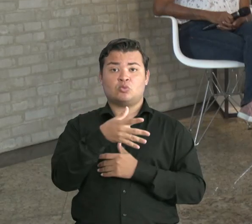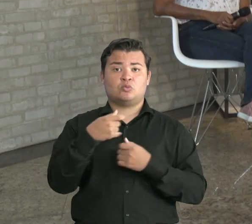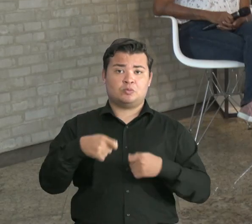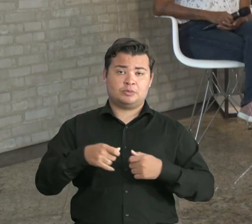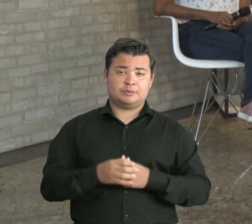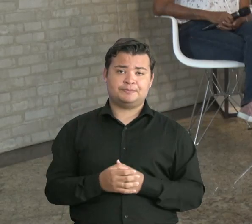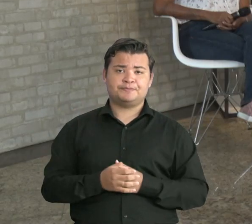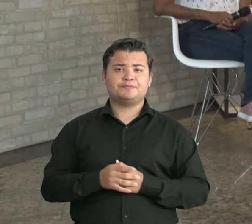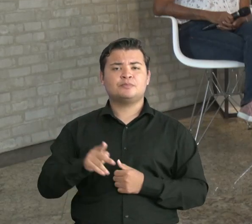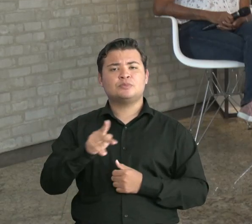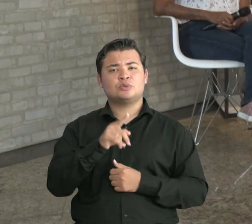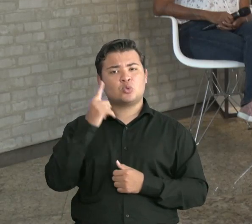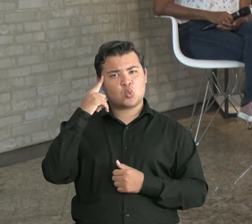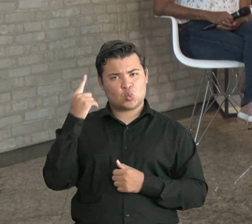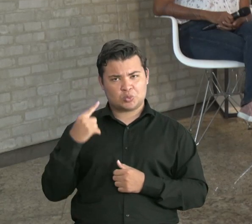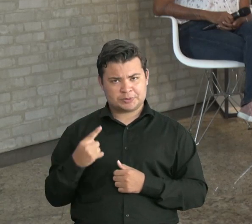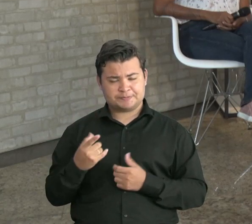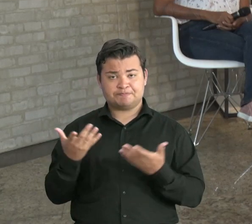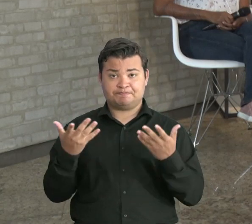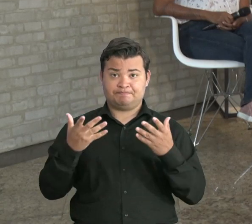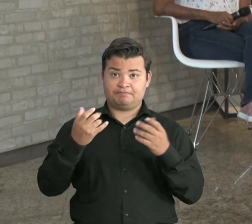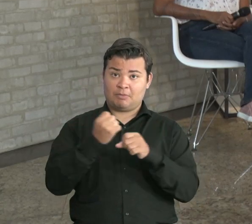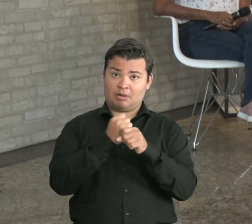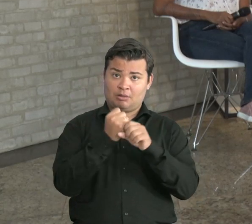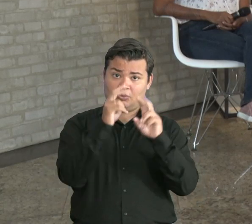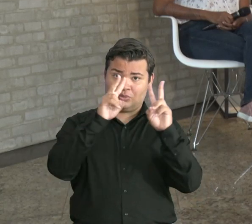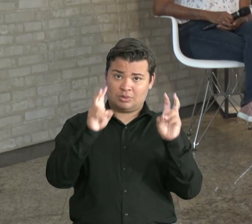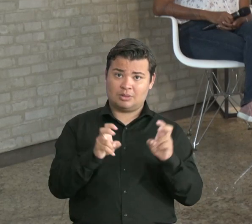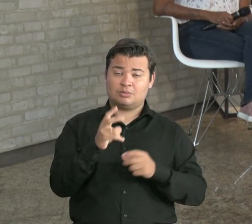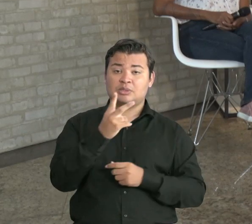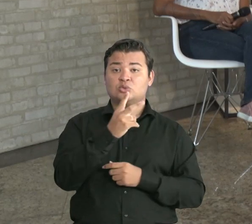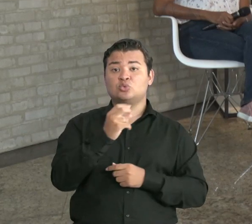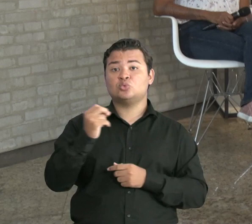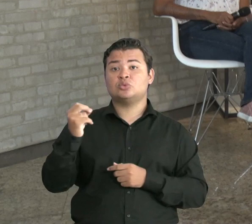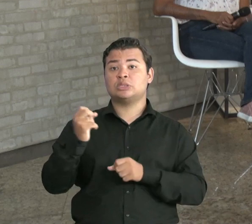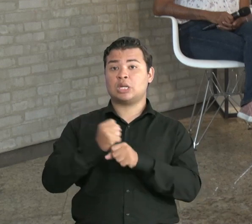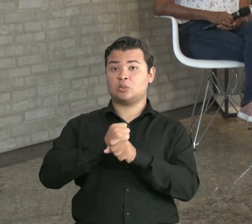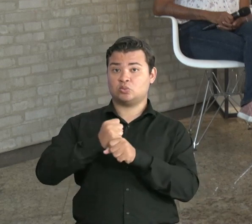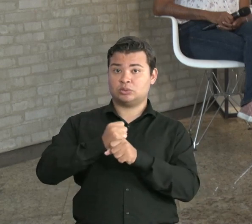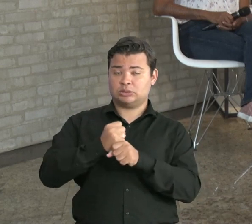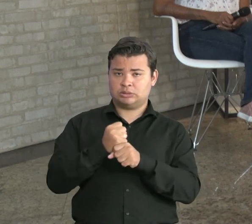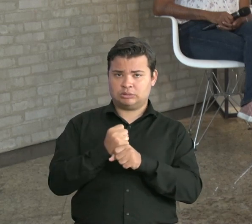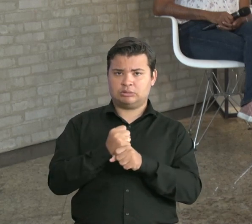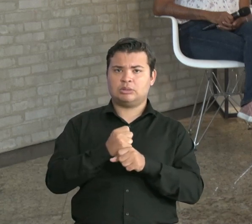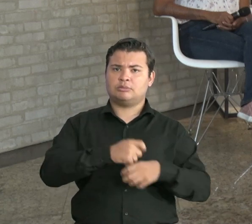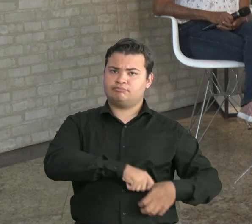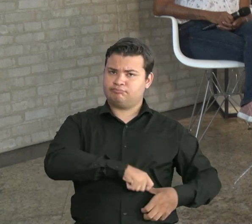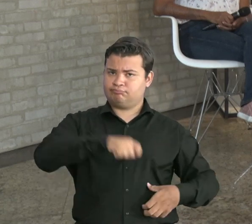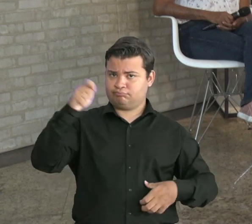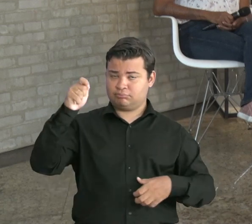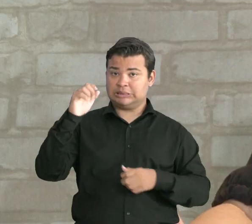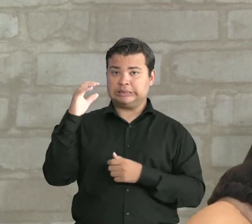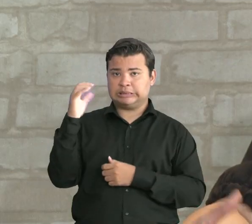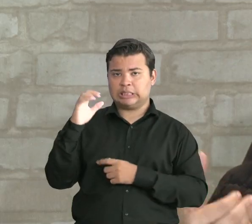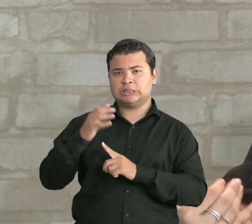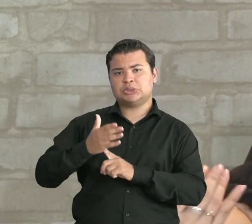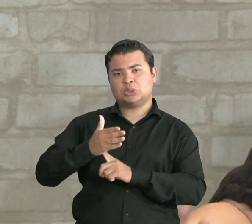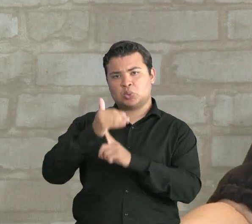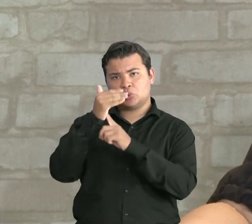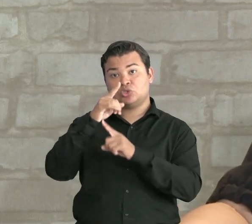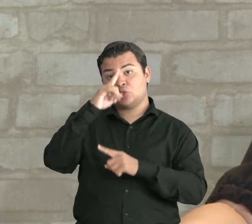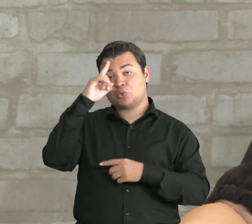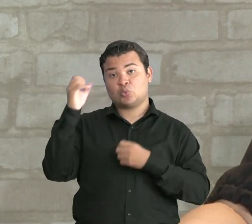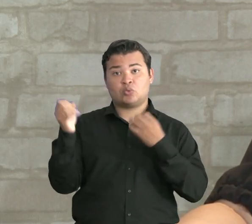Professora Luciana, o tema desse ano é o bicentenário da independência, né? 200 anos de ciência, tecnologia e inovação no Brasil.